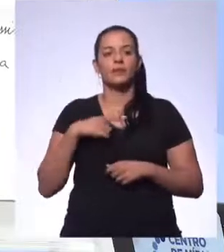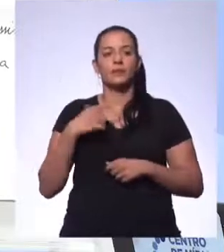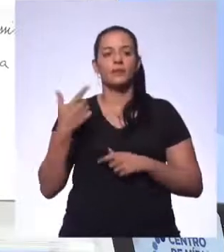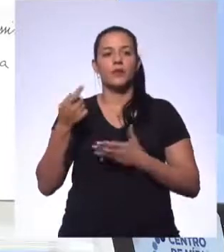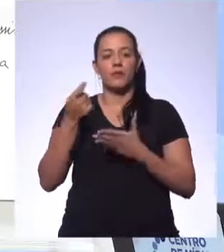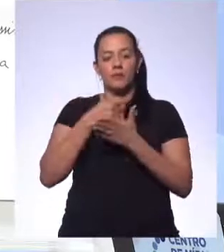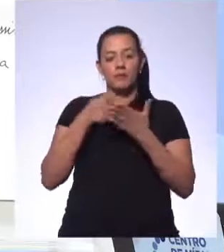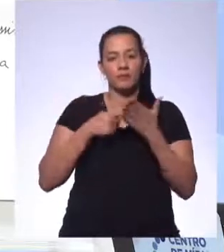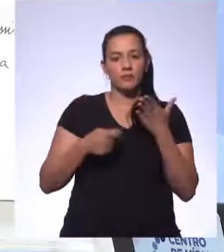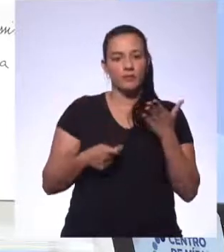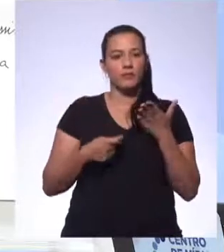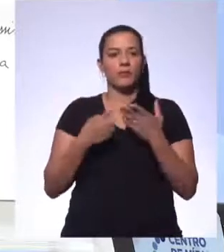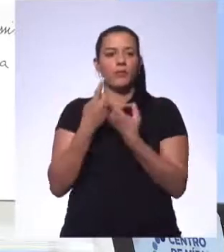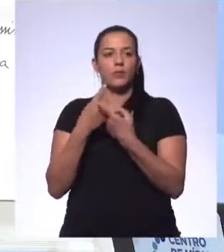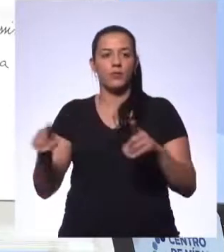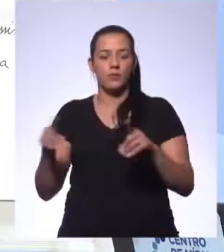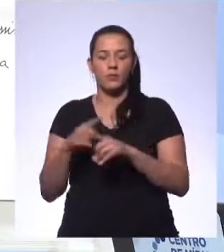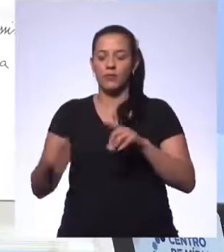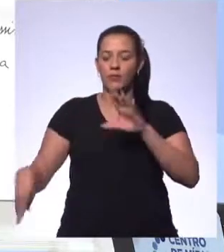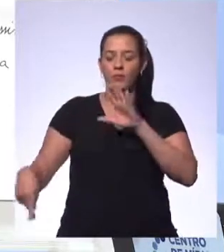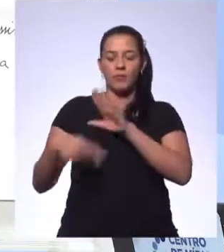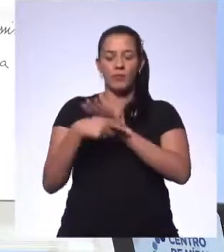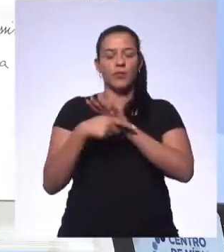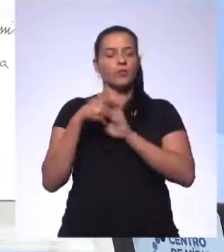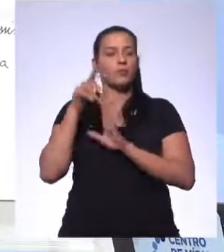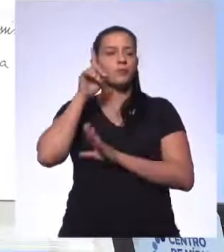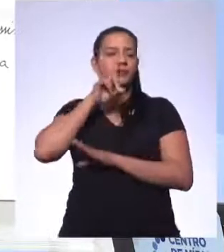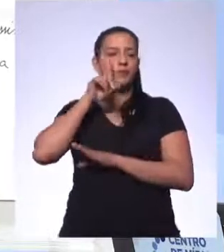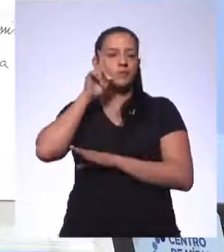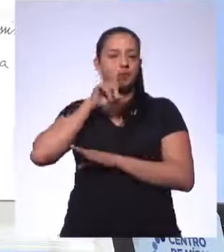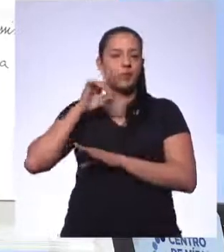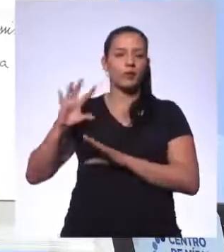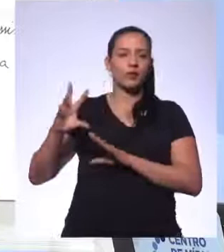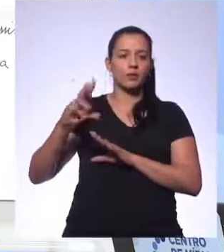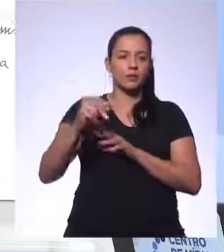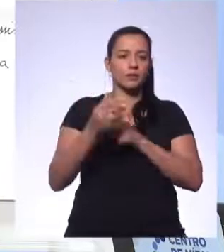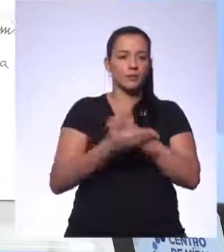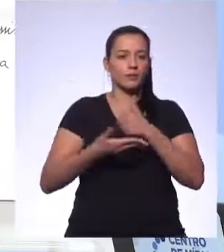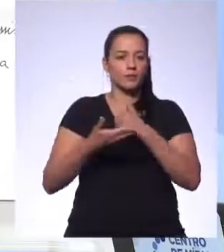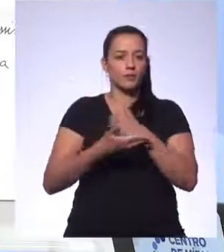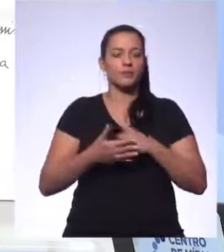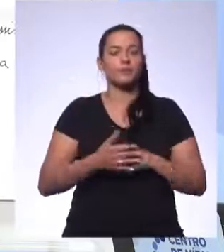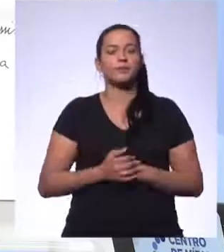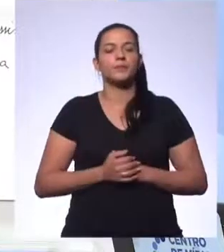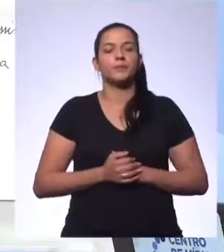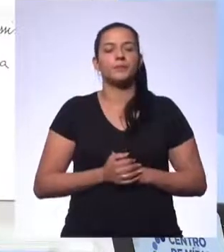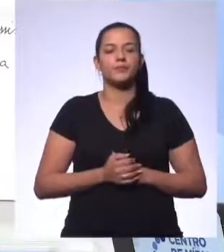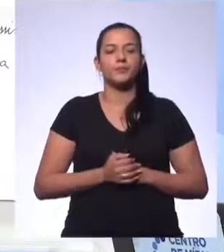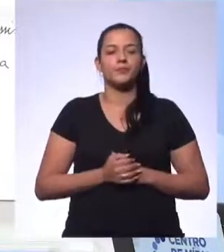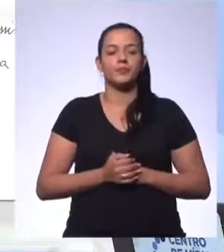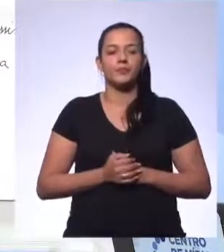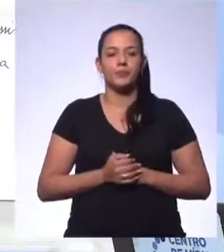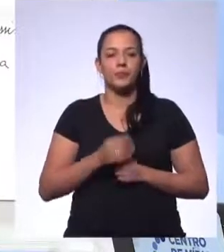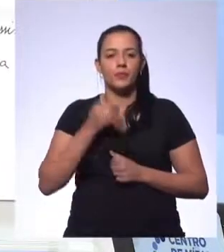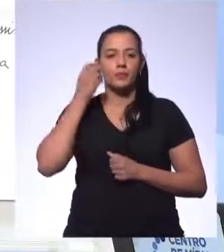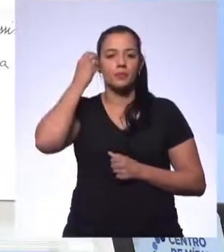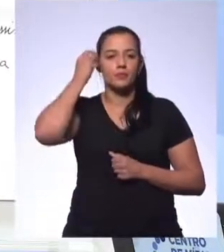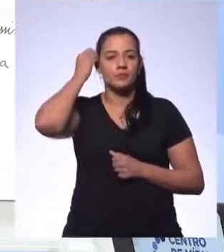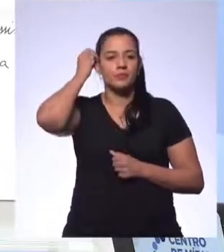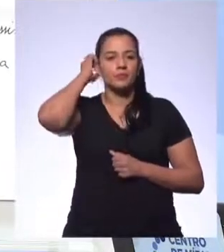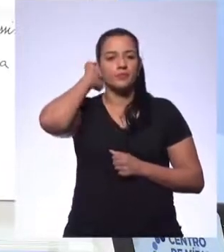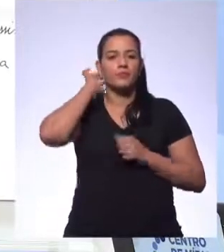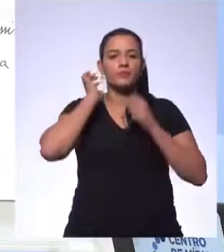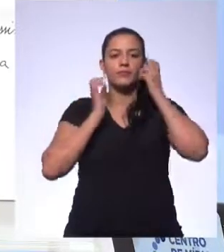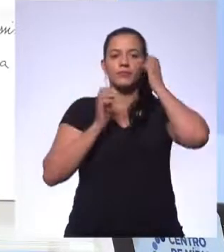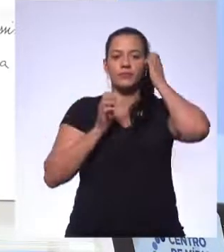composições, né, americanas, tá? Que é o que dá base a tudo isso aqui, tá bom? Olha só, essas duas pessoas aqui, né,